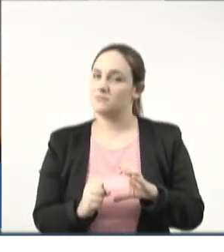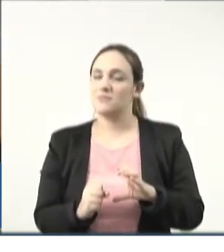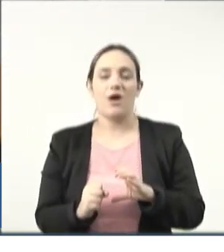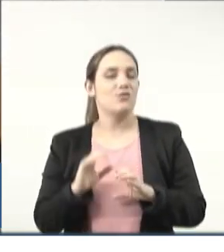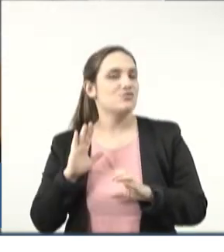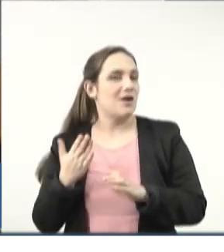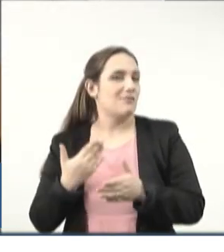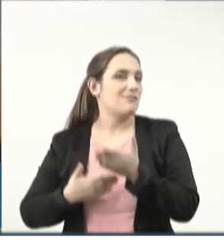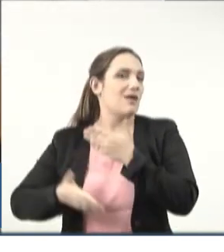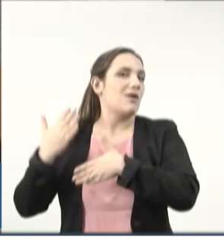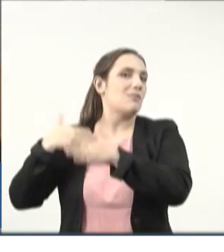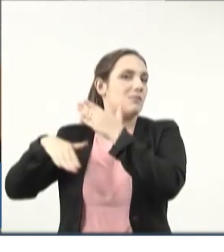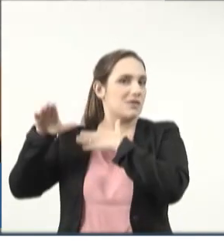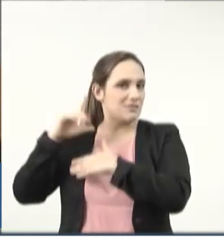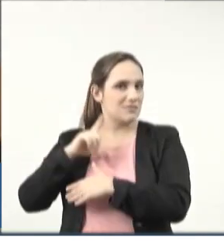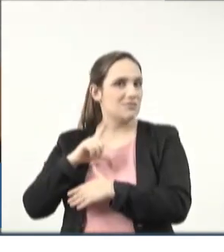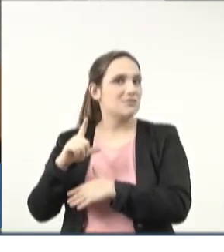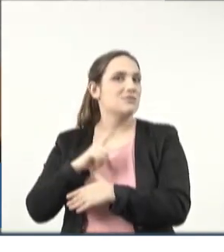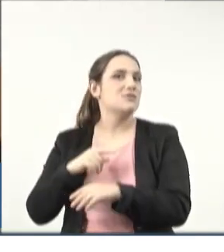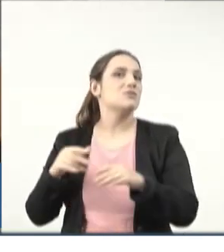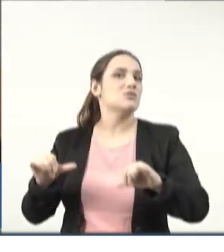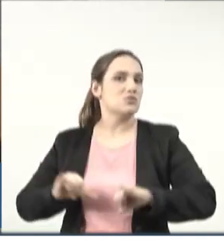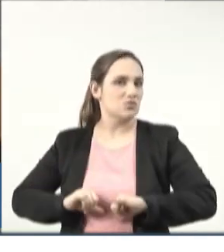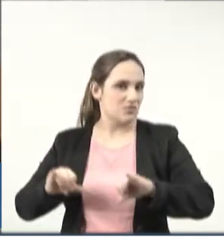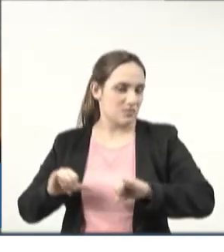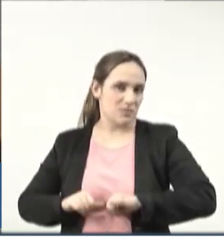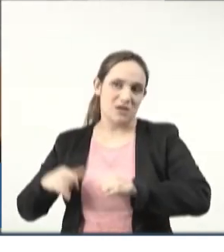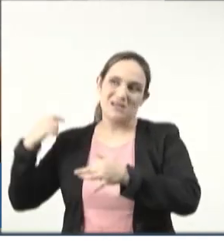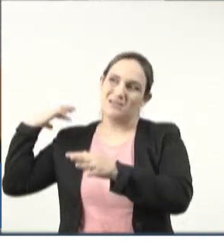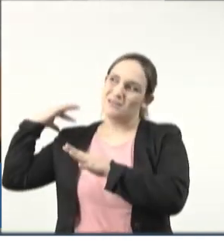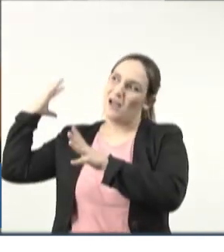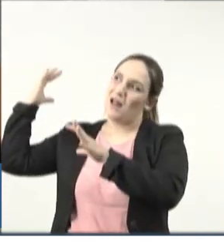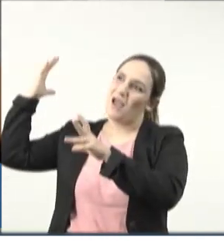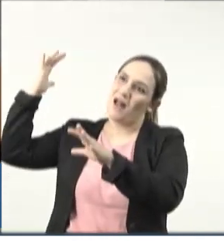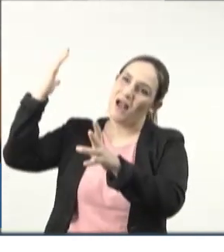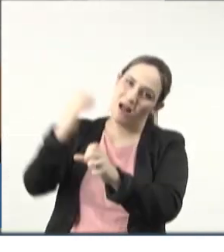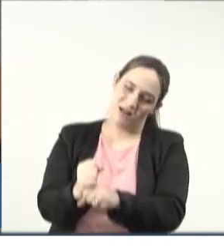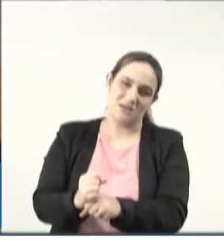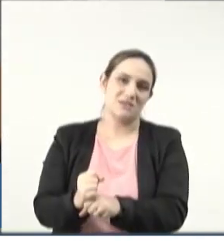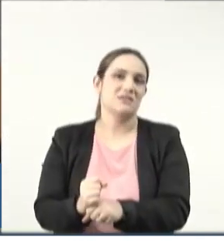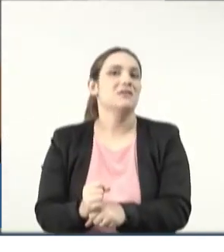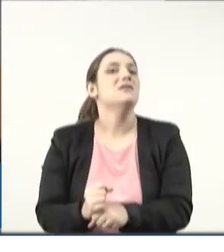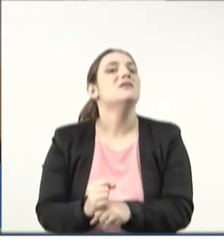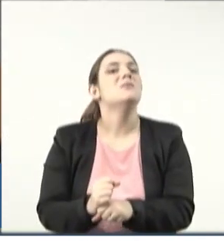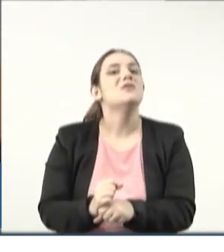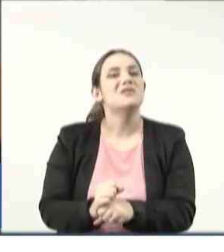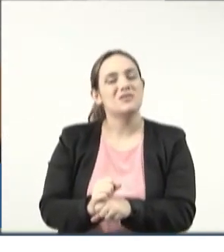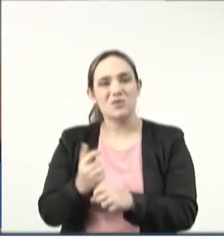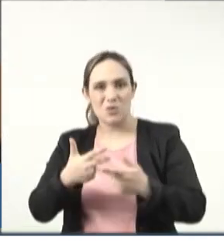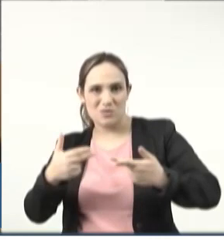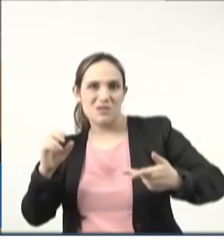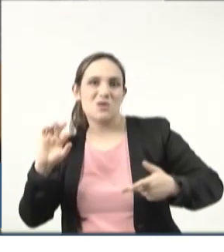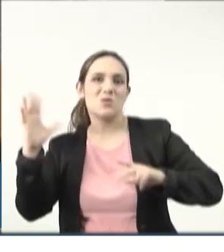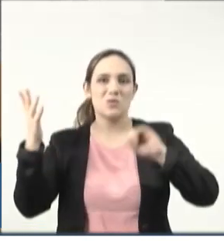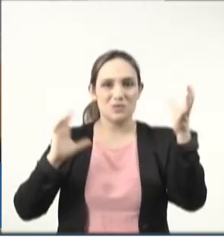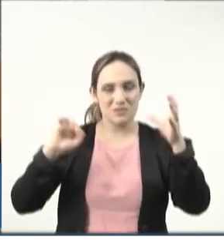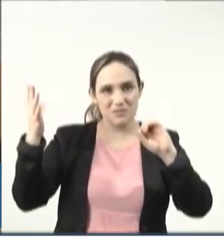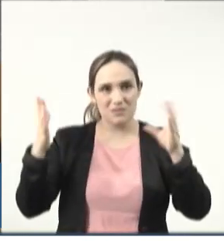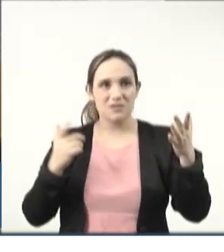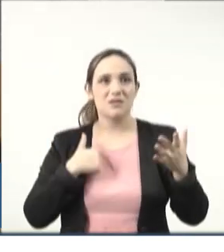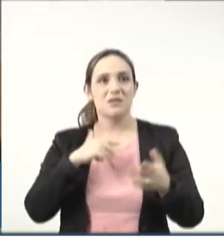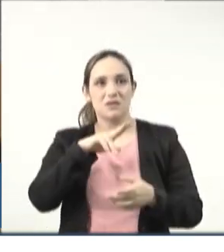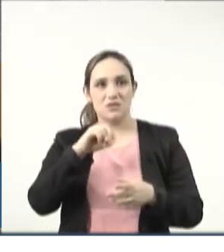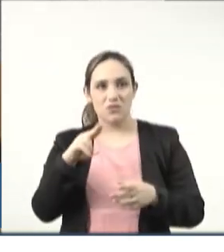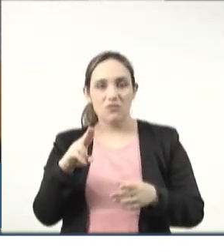naquele momento. Essa mulher já sofreu toda uma sorte de violências antes daquele dia fatídico. E eu encerro